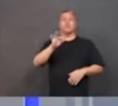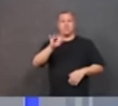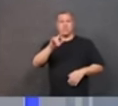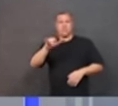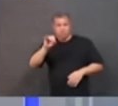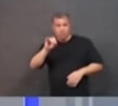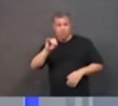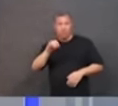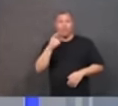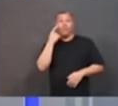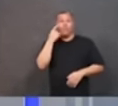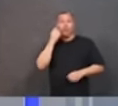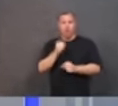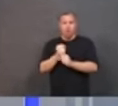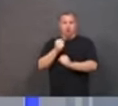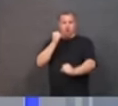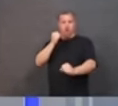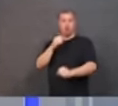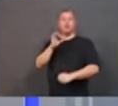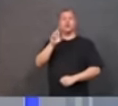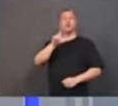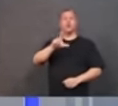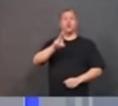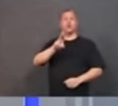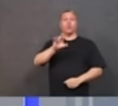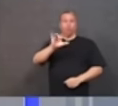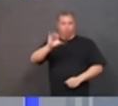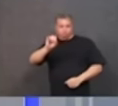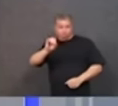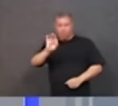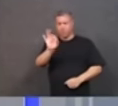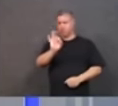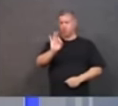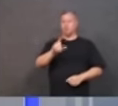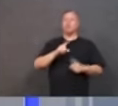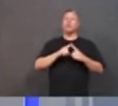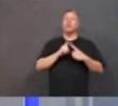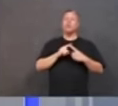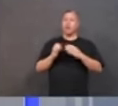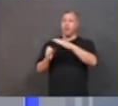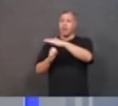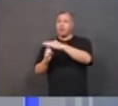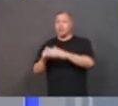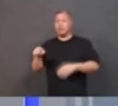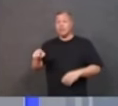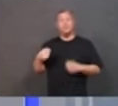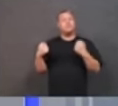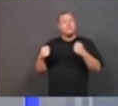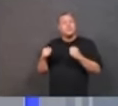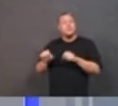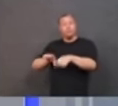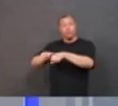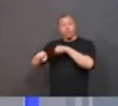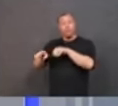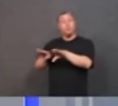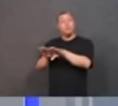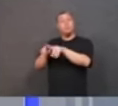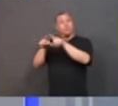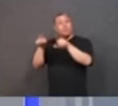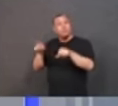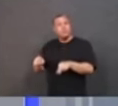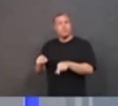mas... cumprir até um papel, porque a indústria nacional ela carece muito de especialização. Então, nesse aspecto, eu acho